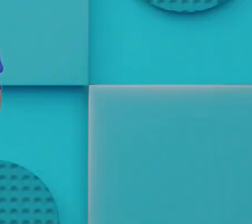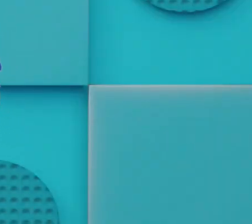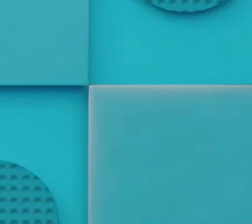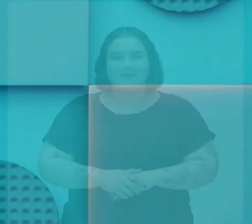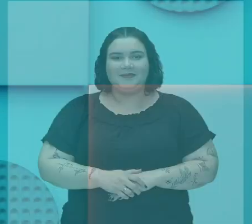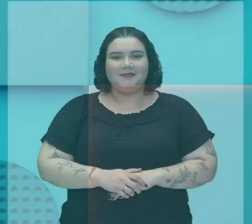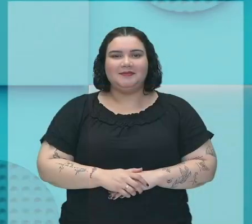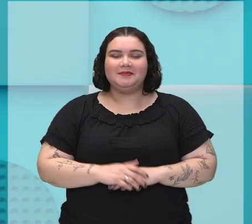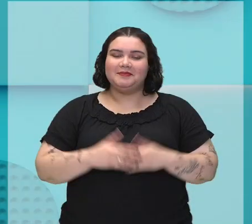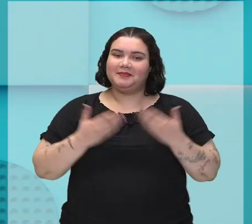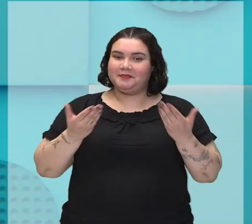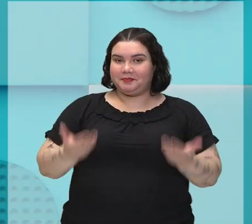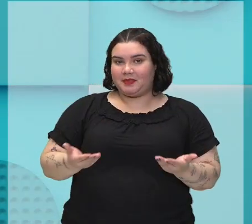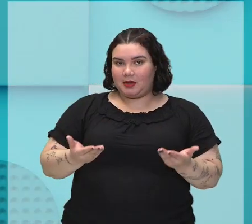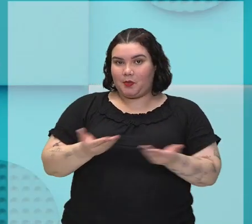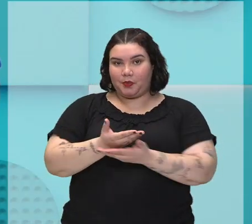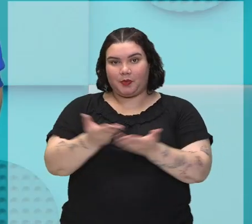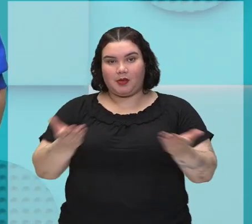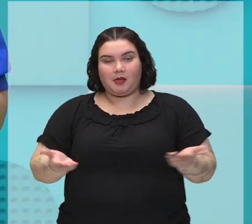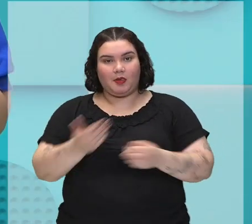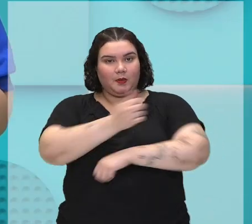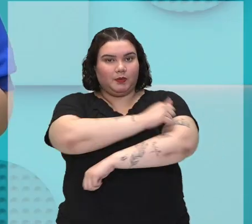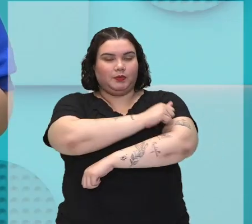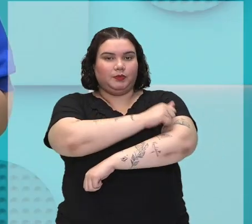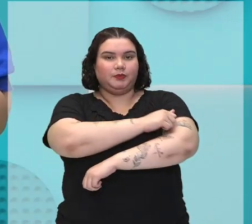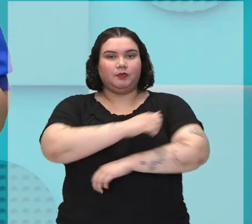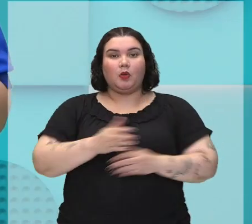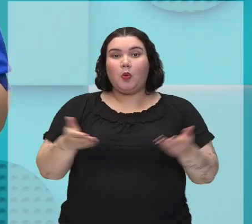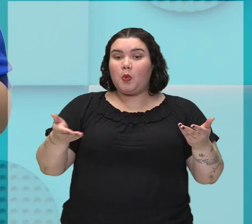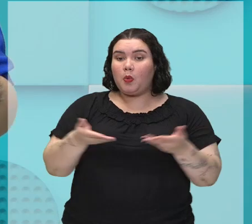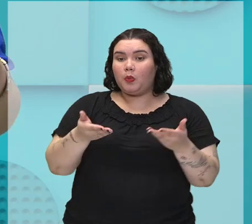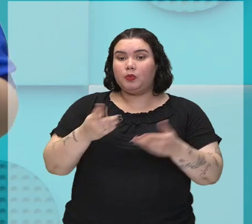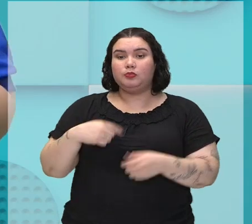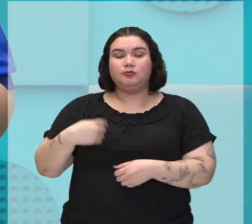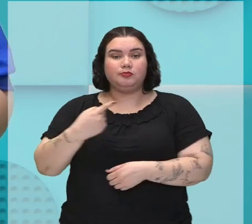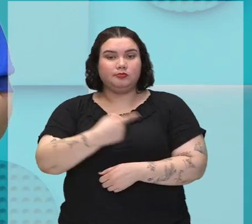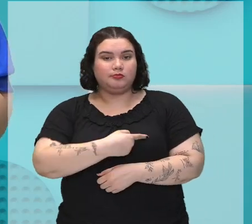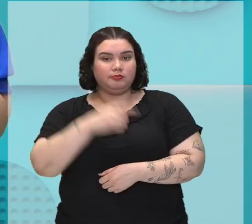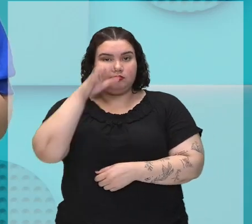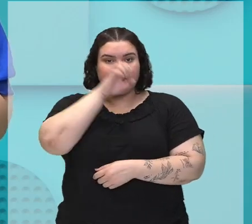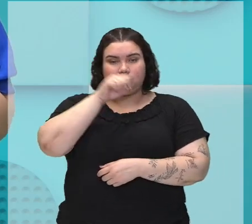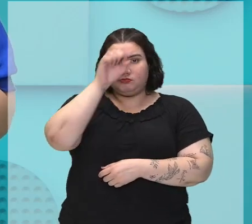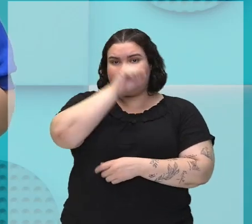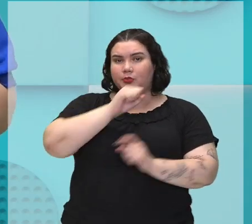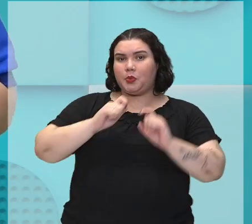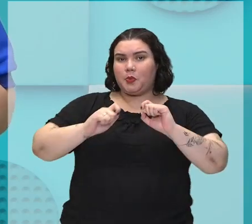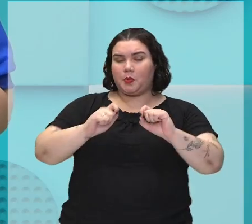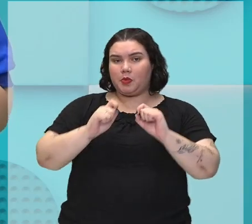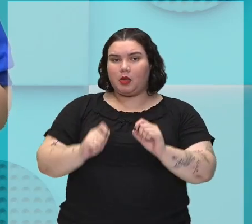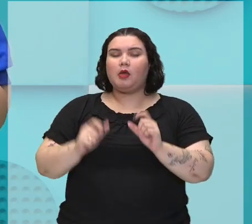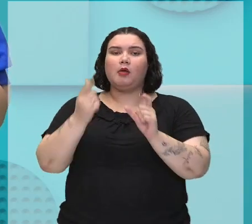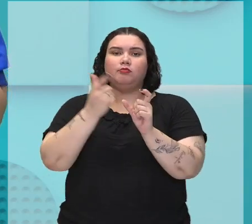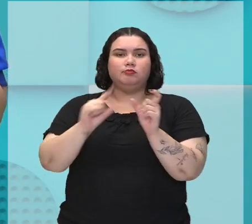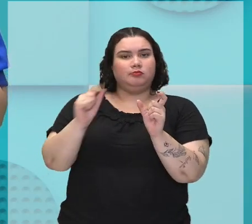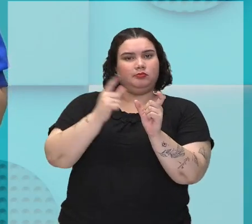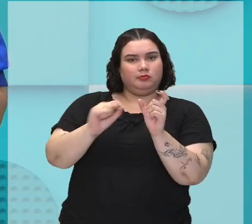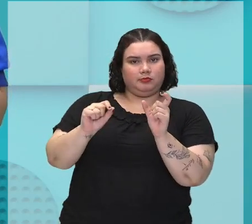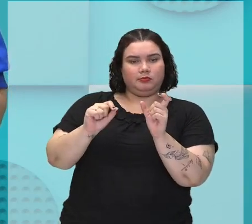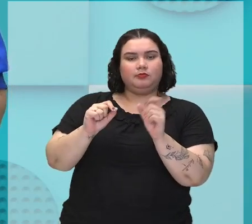Pois bem, meninos e meninas, hoje nós vamos adentrar no campo da morfossintaxe,